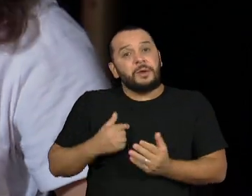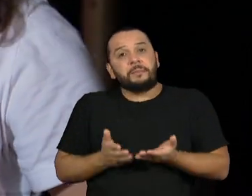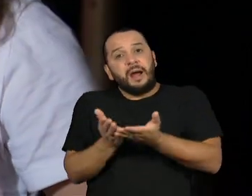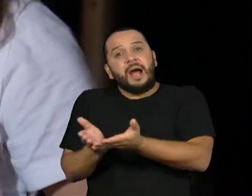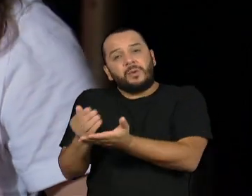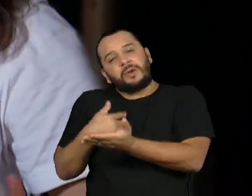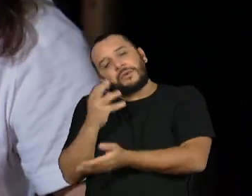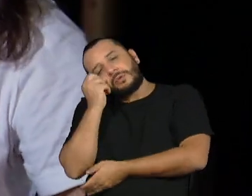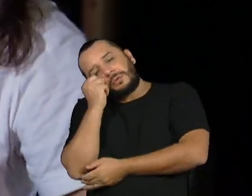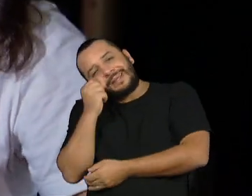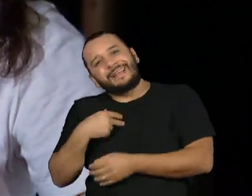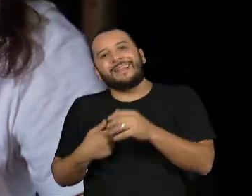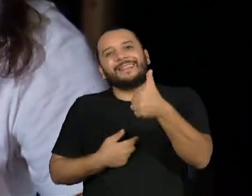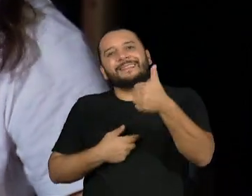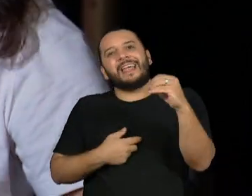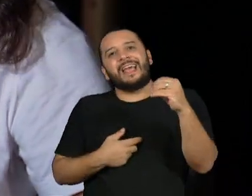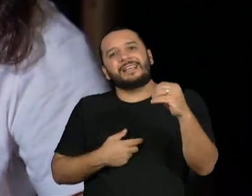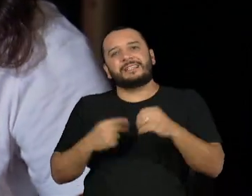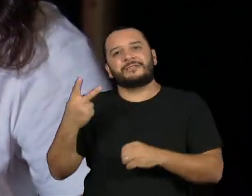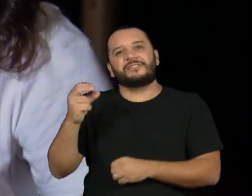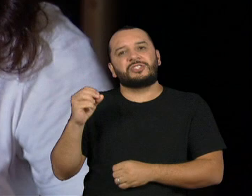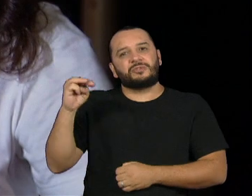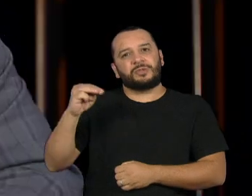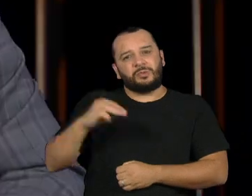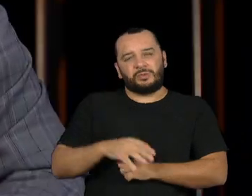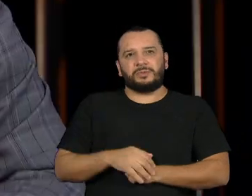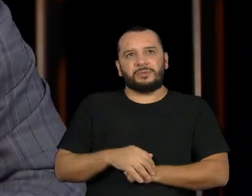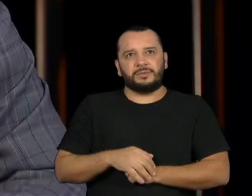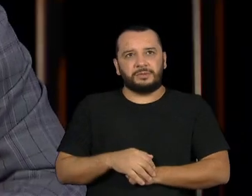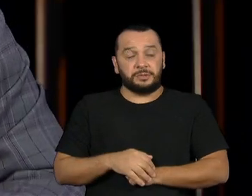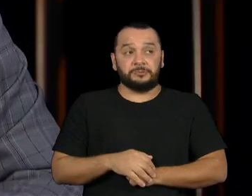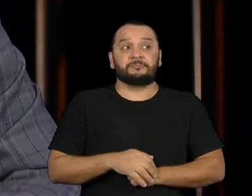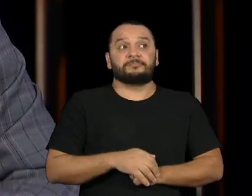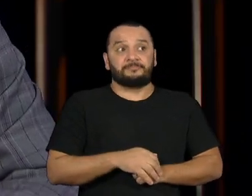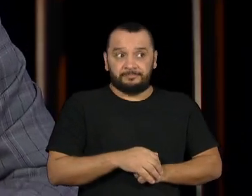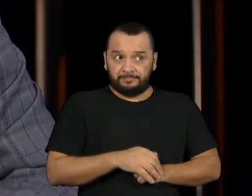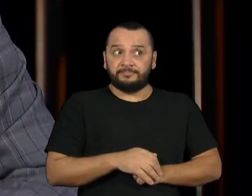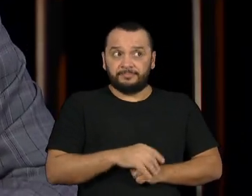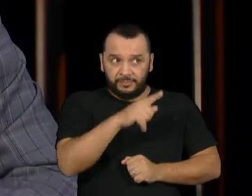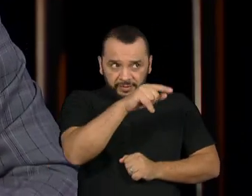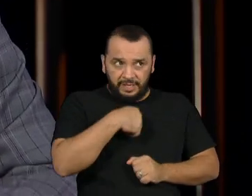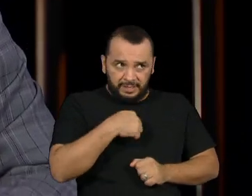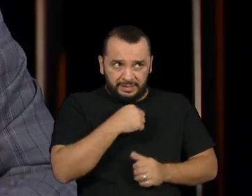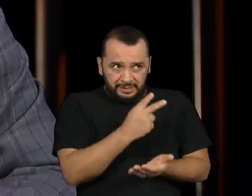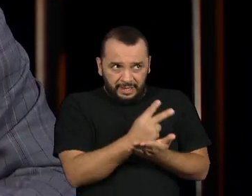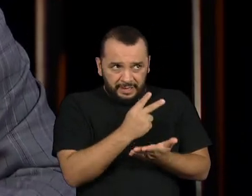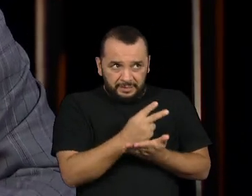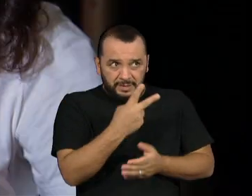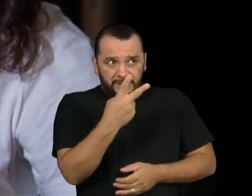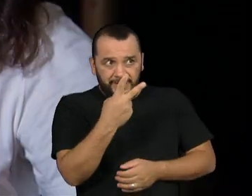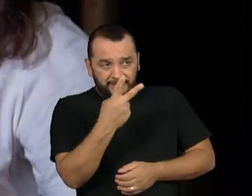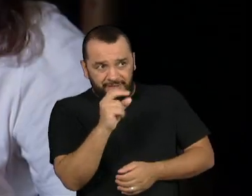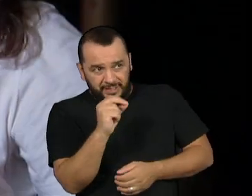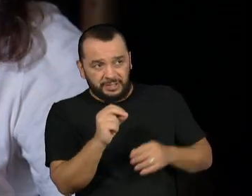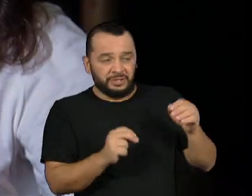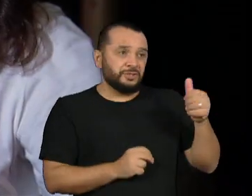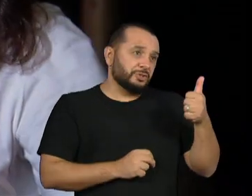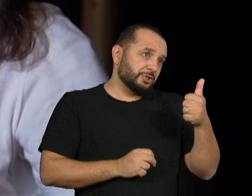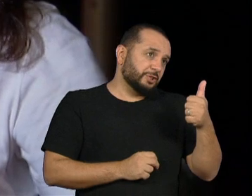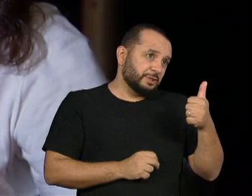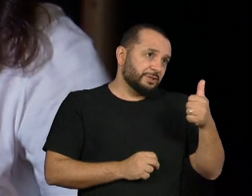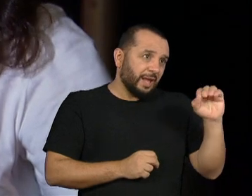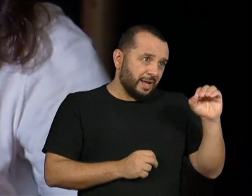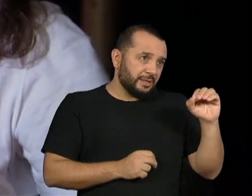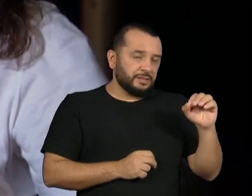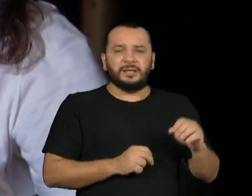uns 10, 20 minutos. Essa é a sensação. Você está falando literalmente, dormir 10, 20 minutos, no máximo. Às vezes 30,